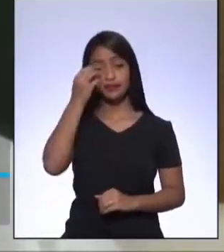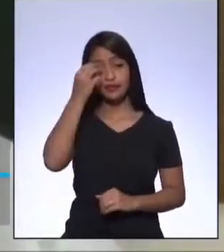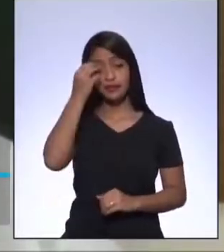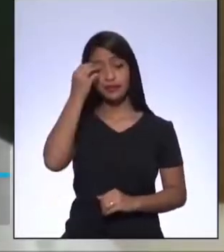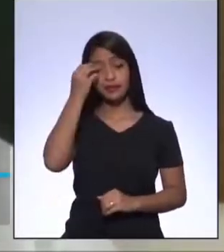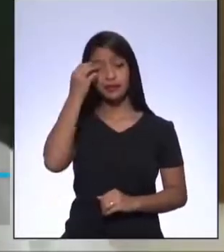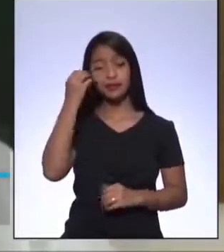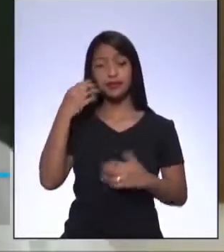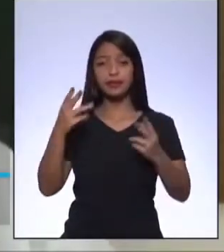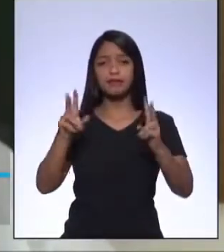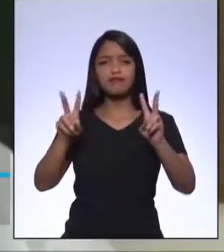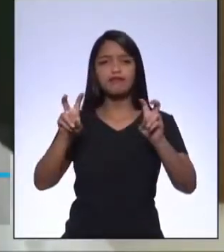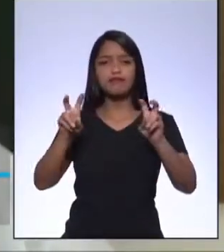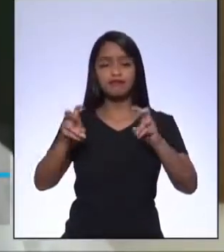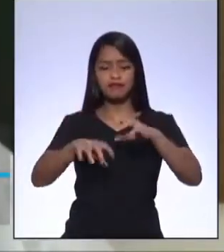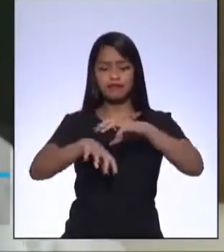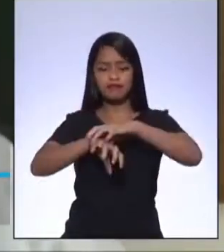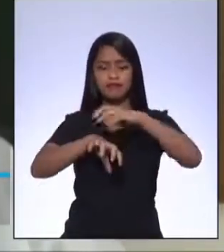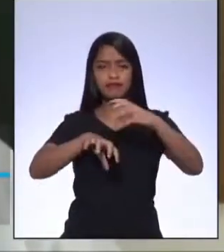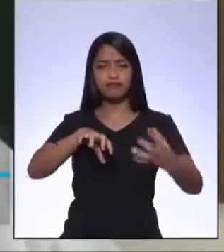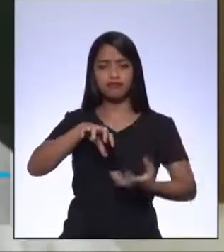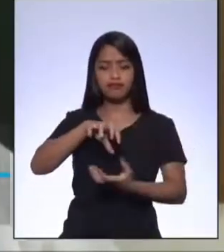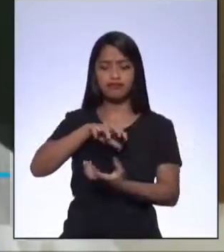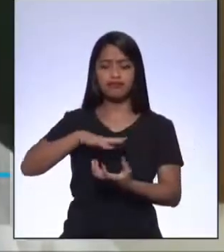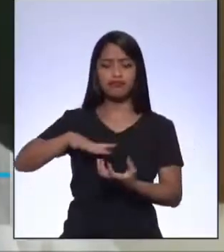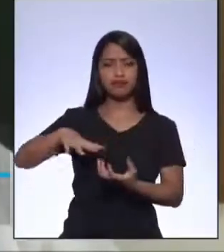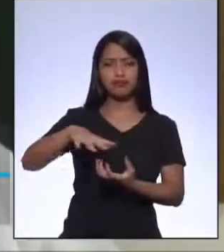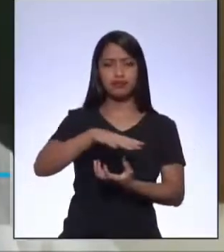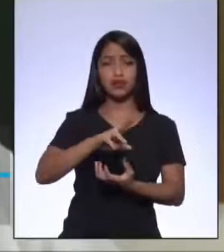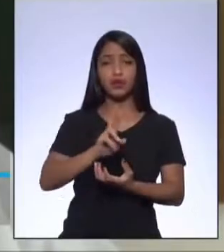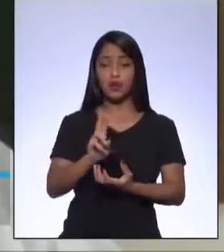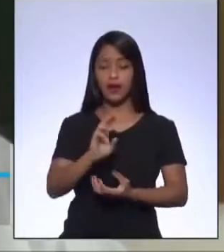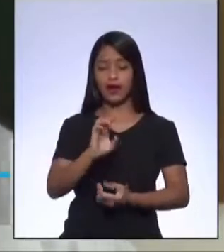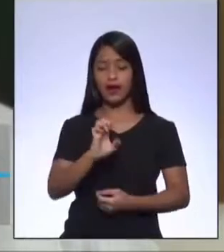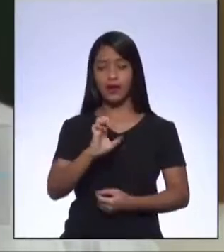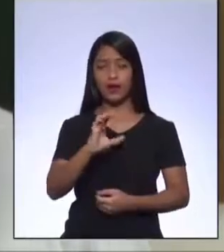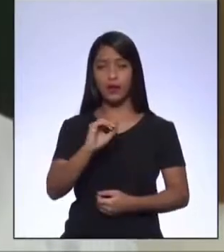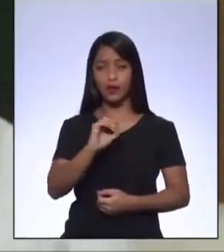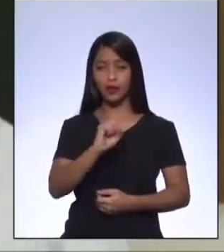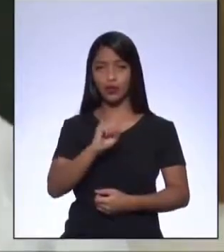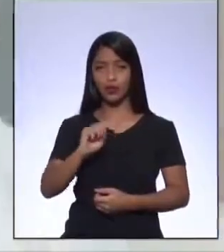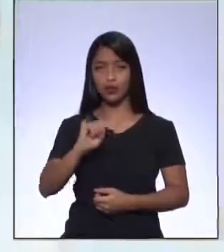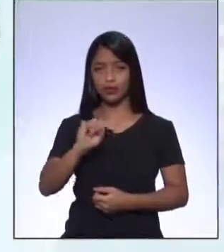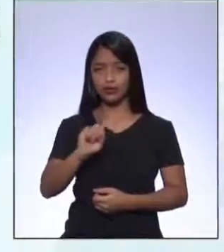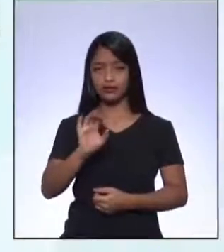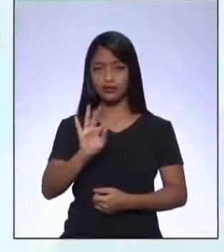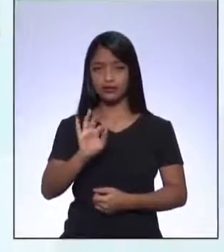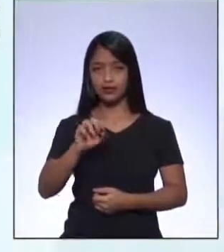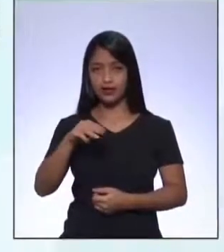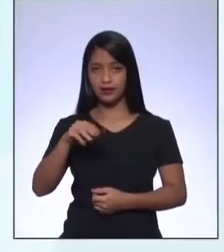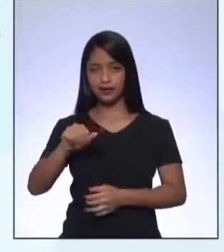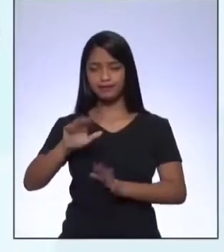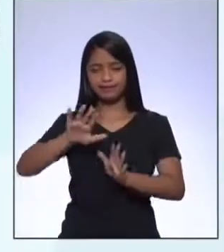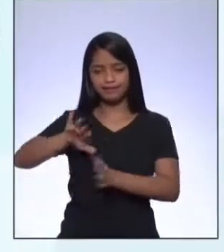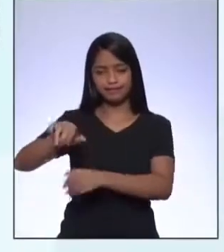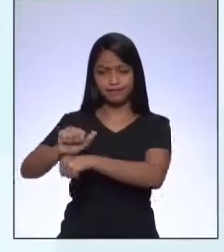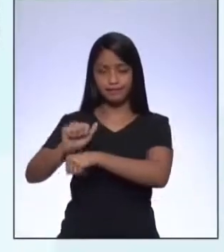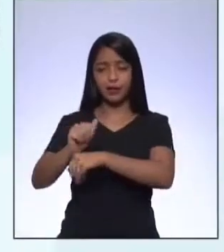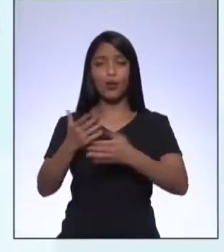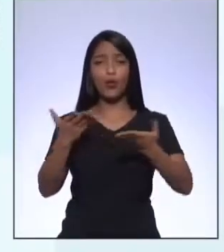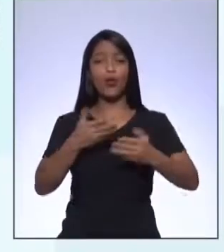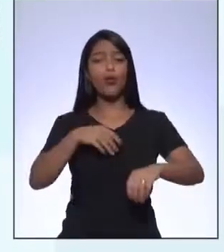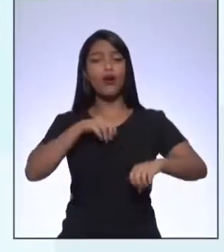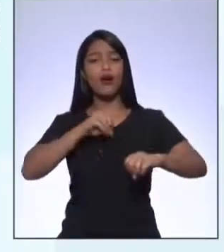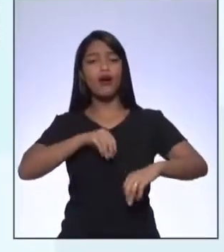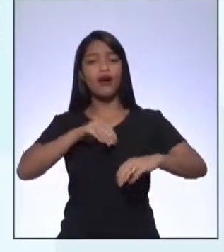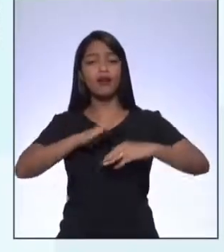Quando a gente fala de ecossistema, né? Primeiro, vamos falar aí qual é a habilidade da aula de hoje, tá? A habilidade da aula de hoje é a